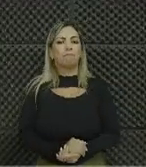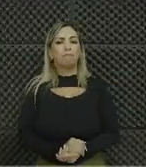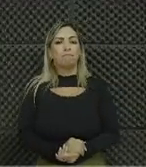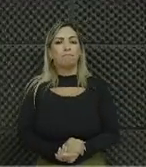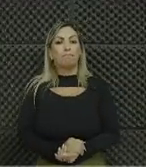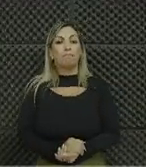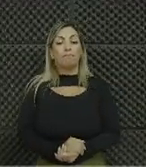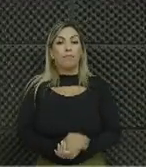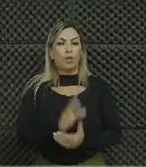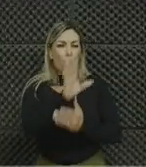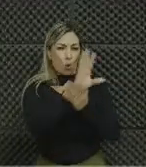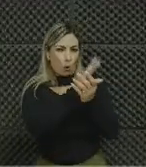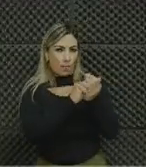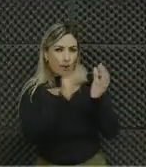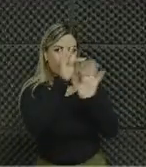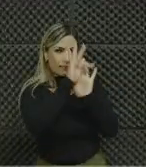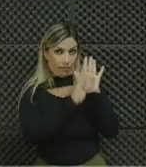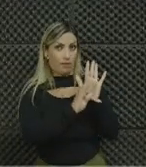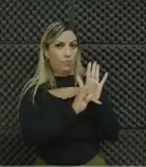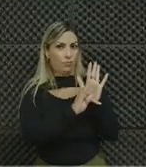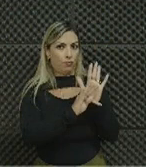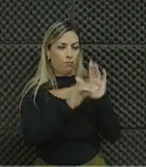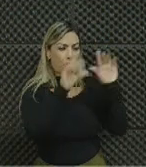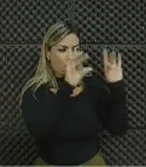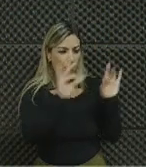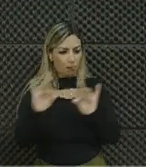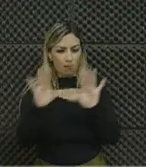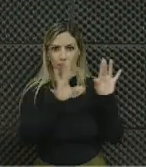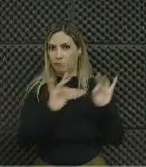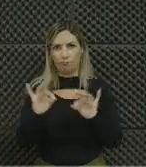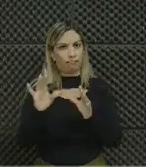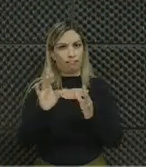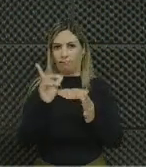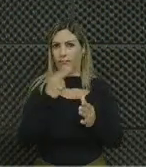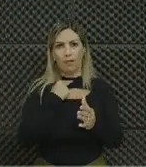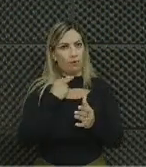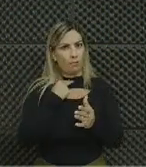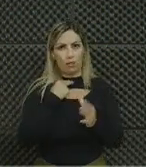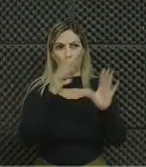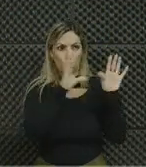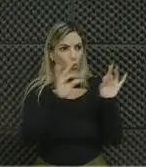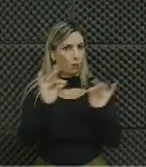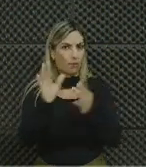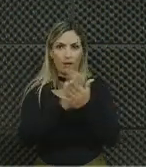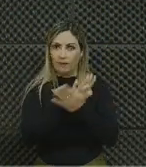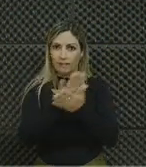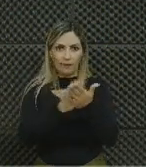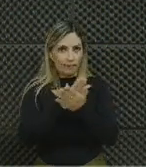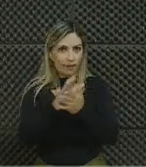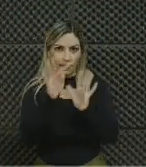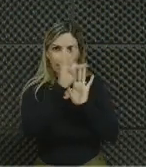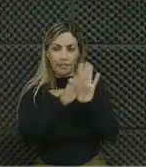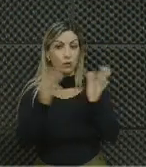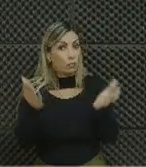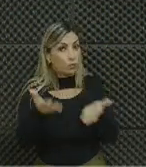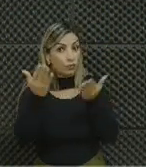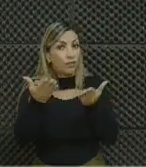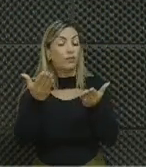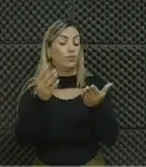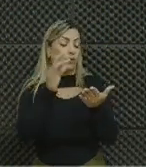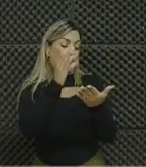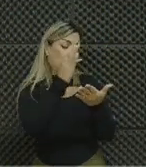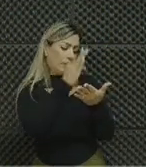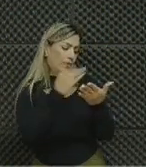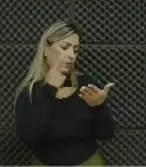A cópia dos textos motivadores, então você não vai copiar nada dos textos motivadores. Se você